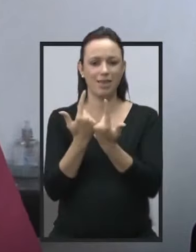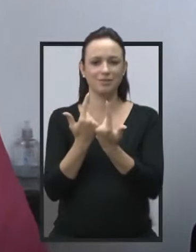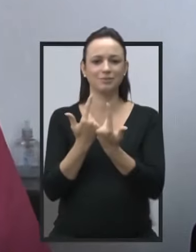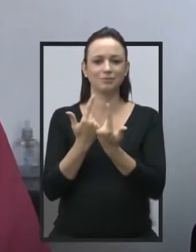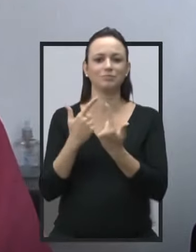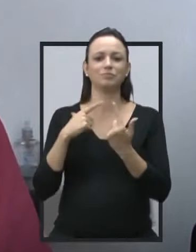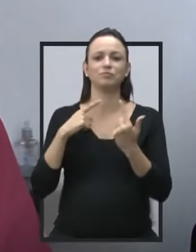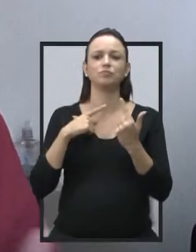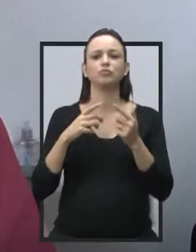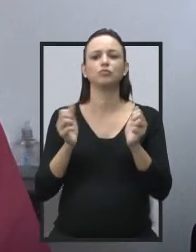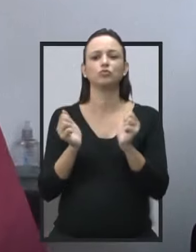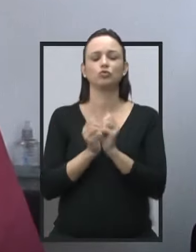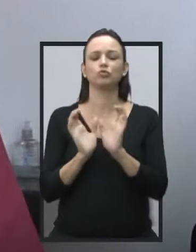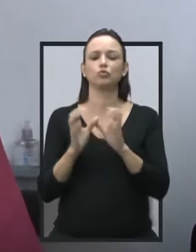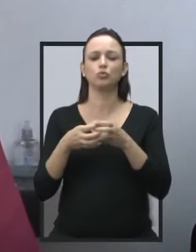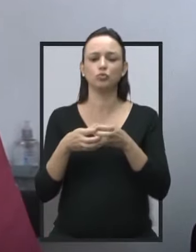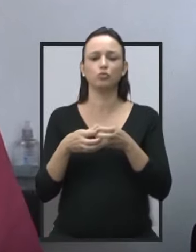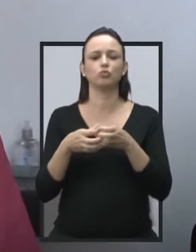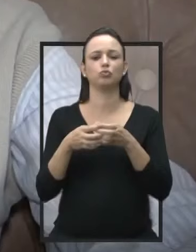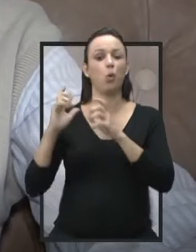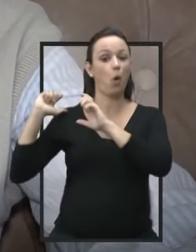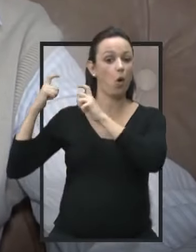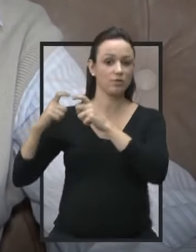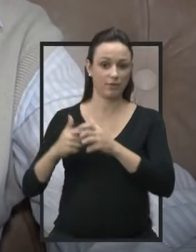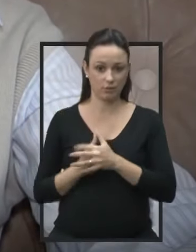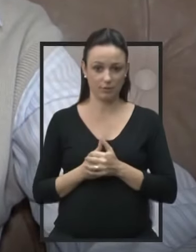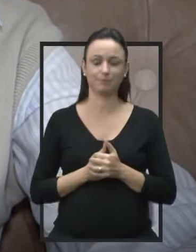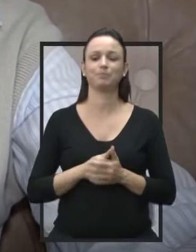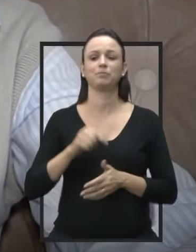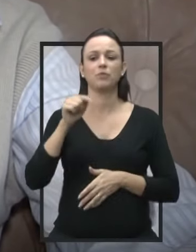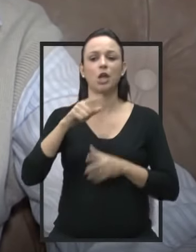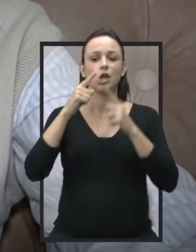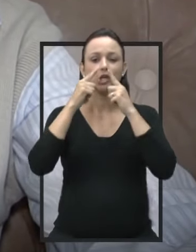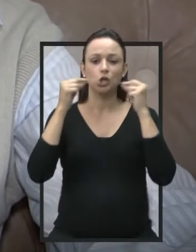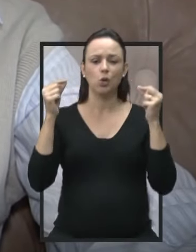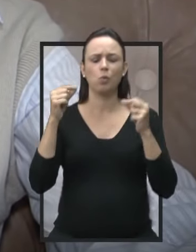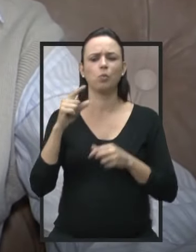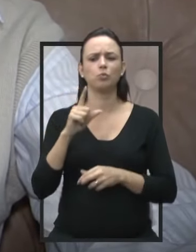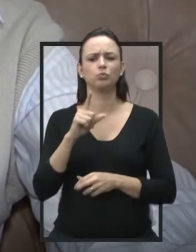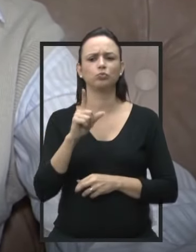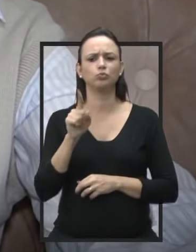uma bancada muito conservadora. Jaú era uma cidade que